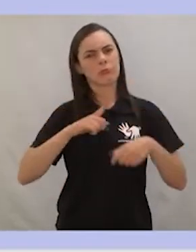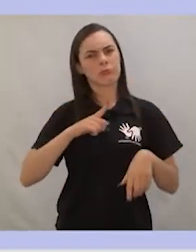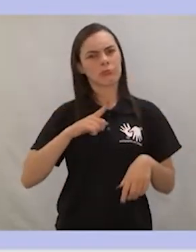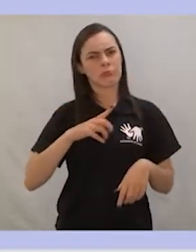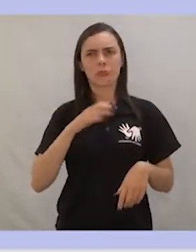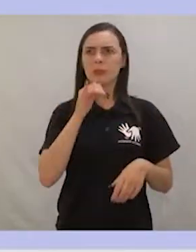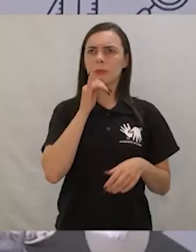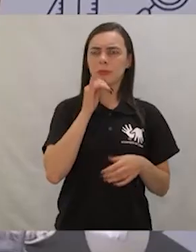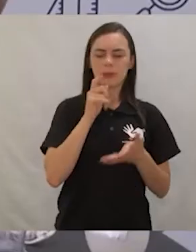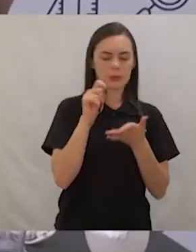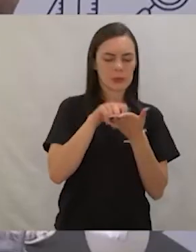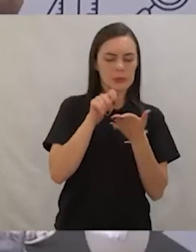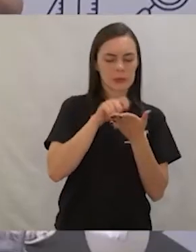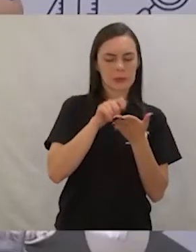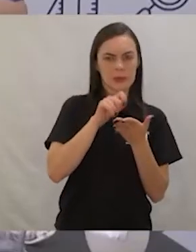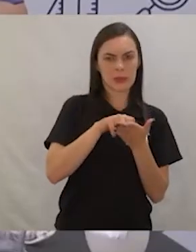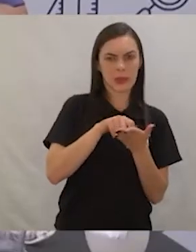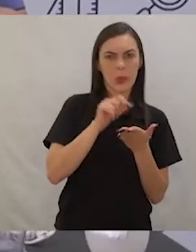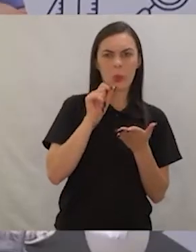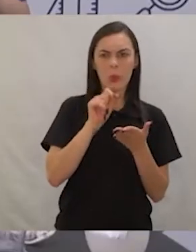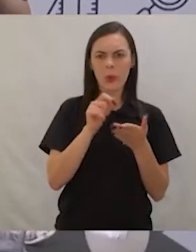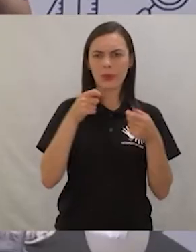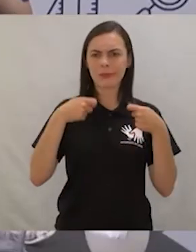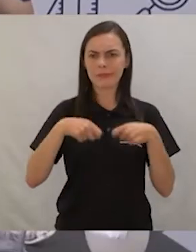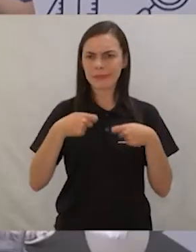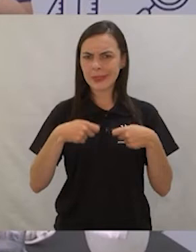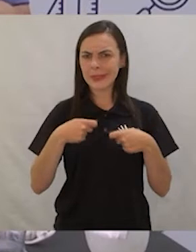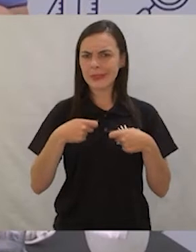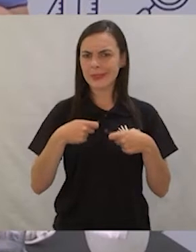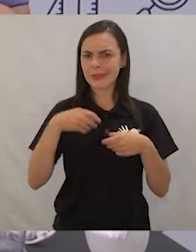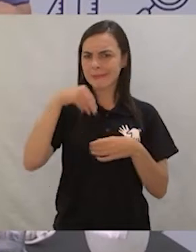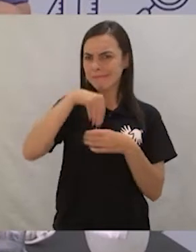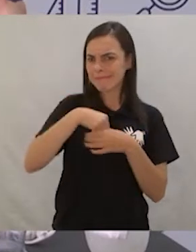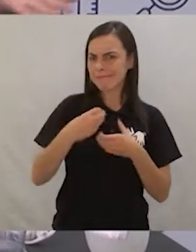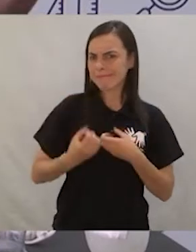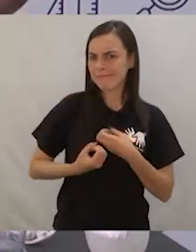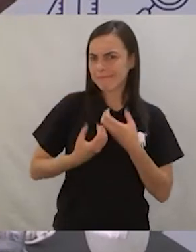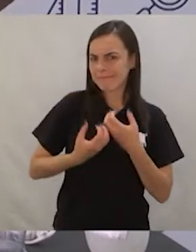um poema, o poema precisa ter